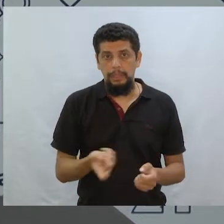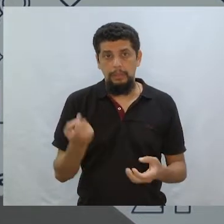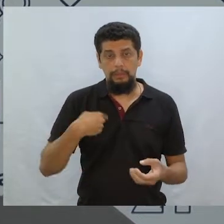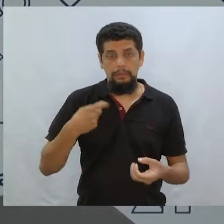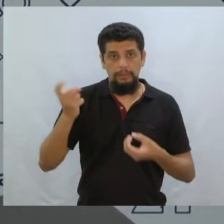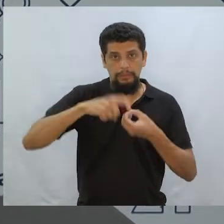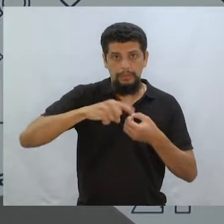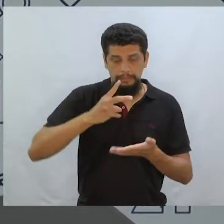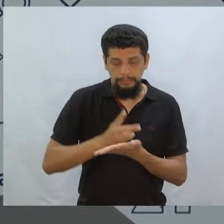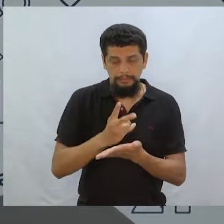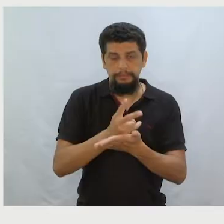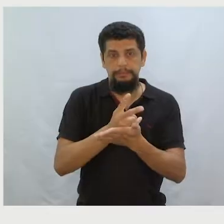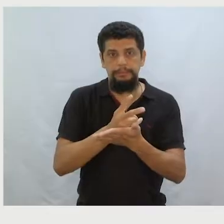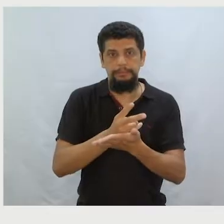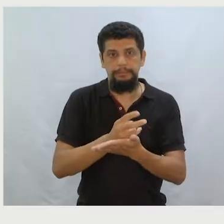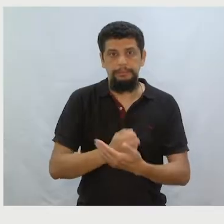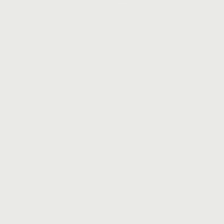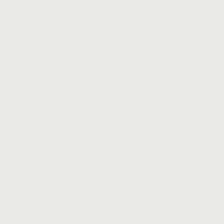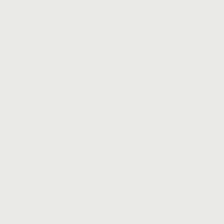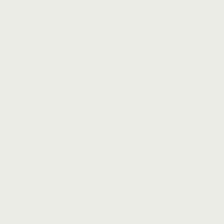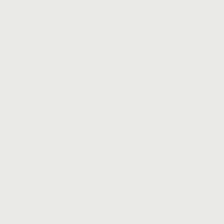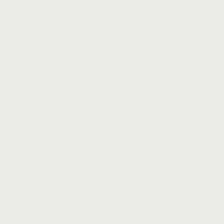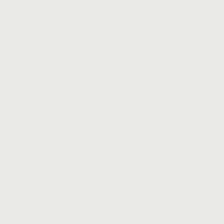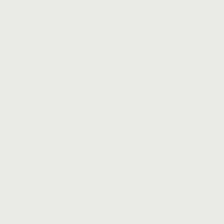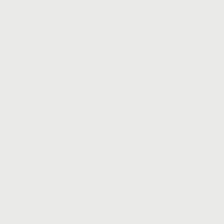e eu volto pra gente continuar